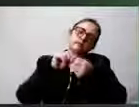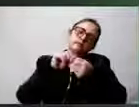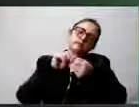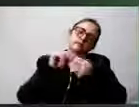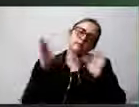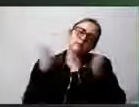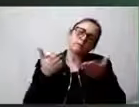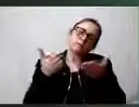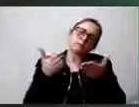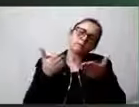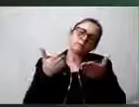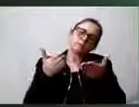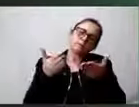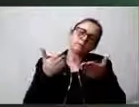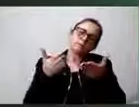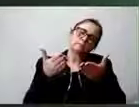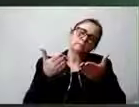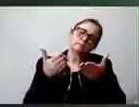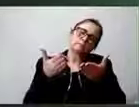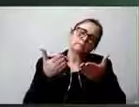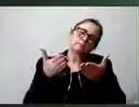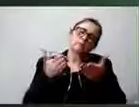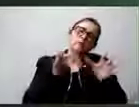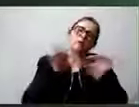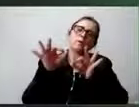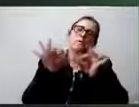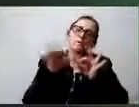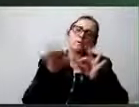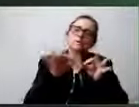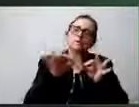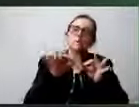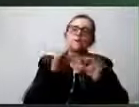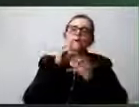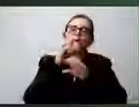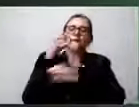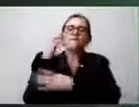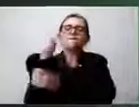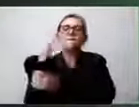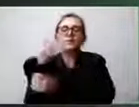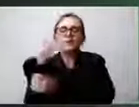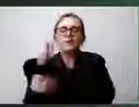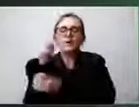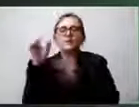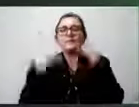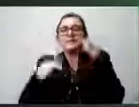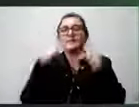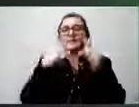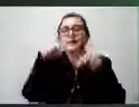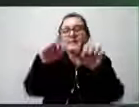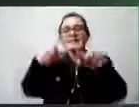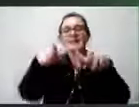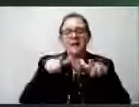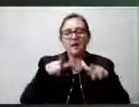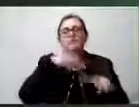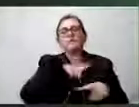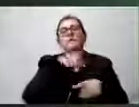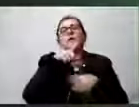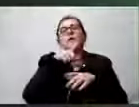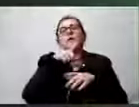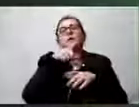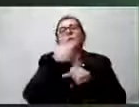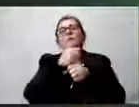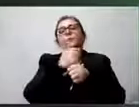COFITO, uma cartografia sumária dos fisioterapeutas que atuam exclusivamente nessa área, e temos profissionais no Brasil inteiro